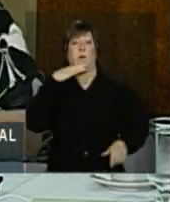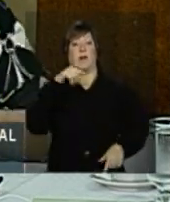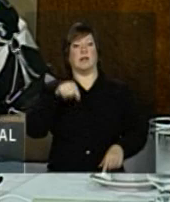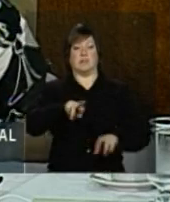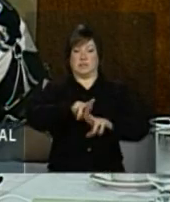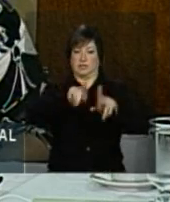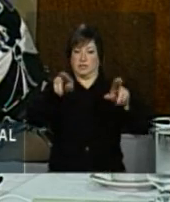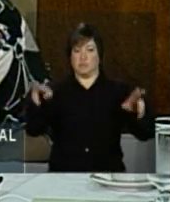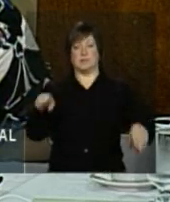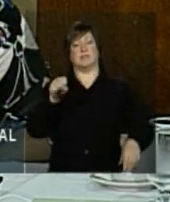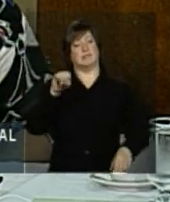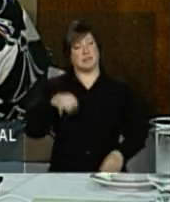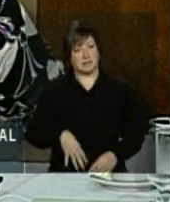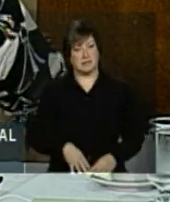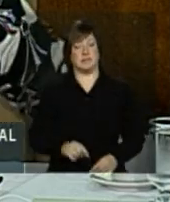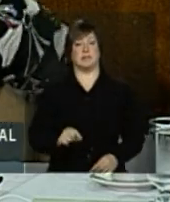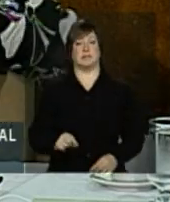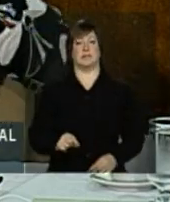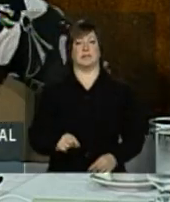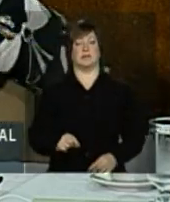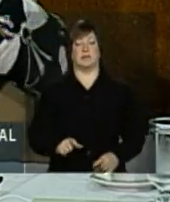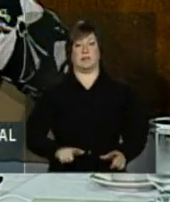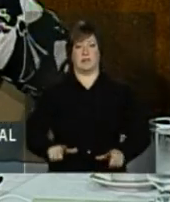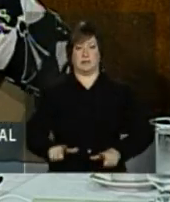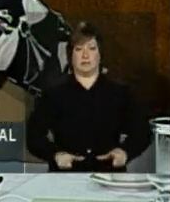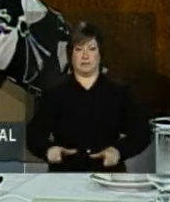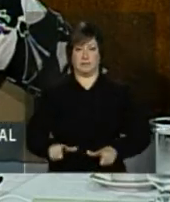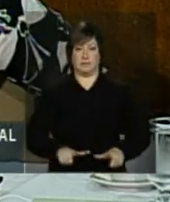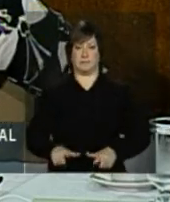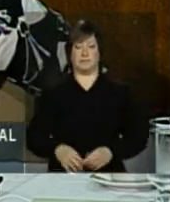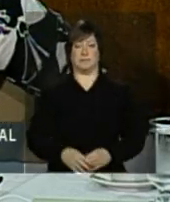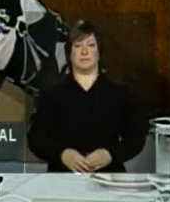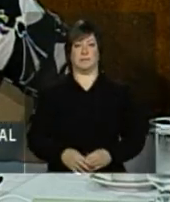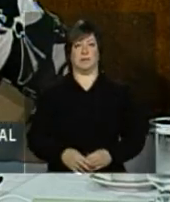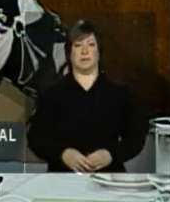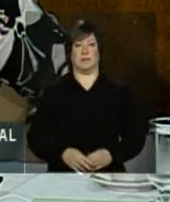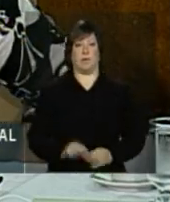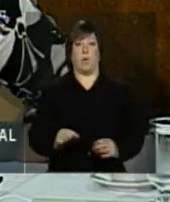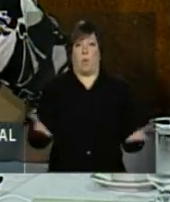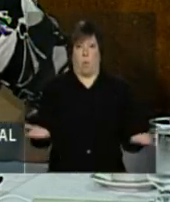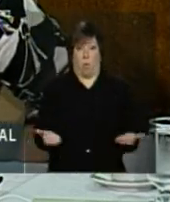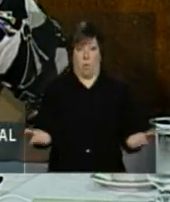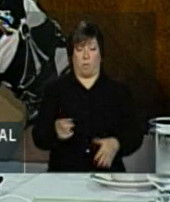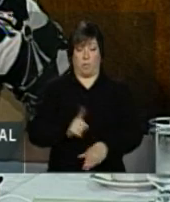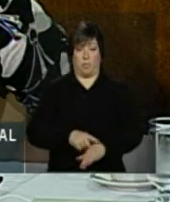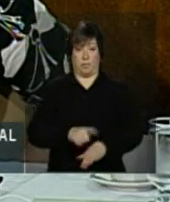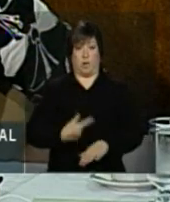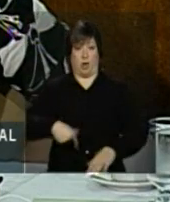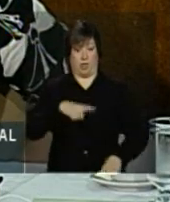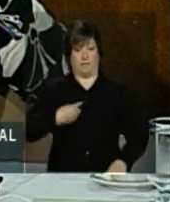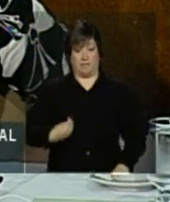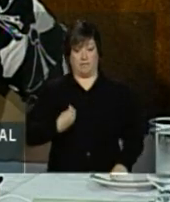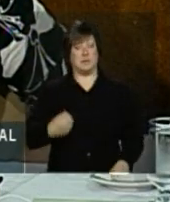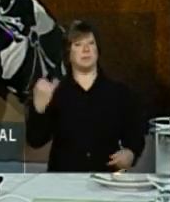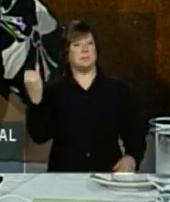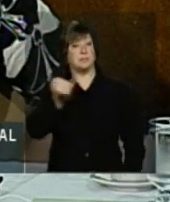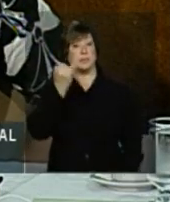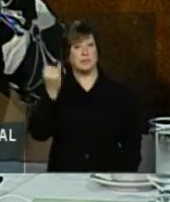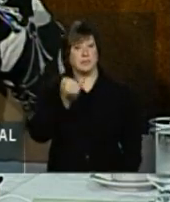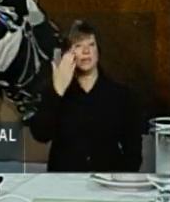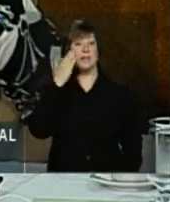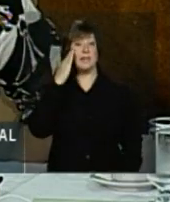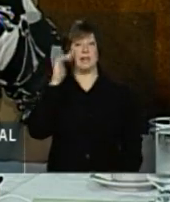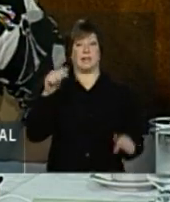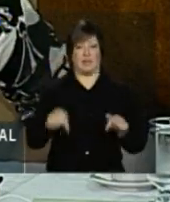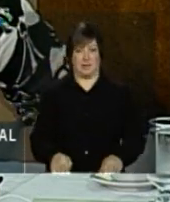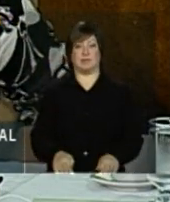diferenciam sim na na ação que no momento que nós estamos vivendo é importante a gente reter isso isso